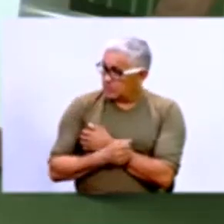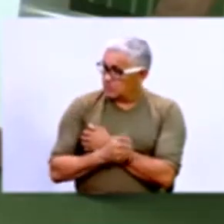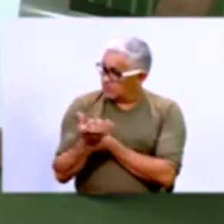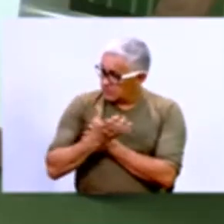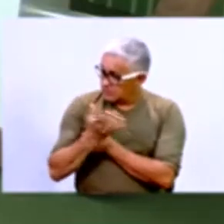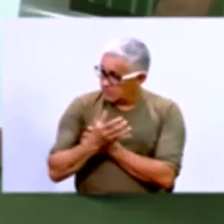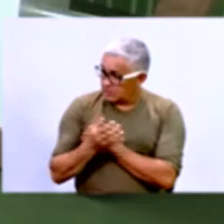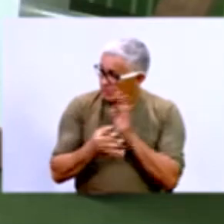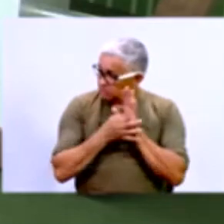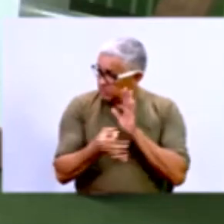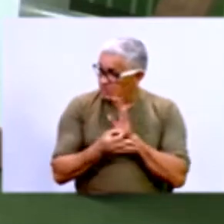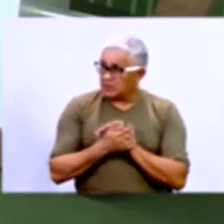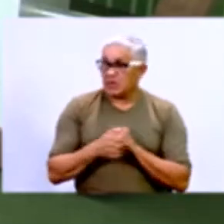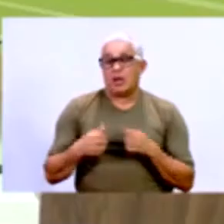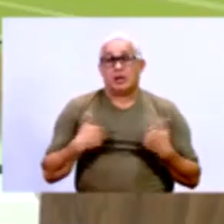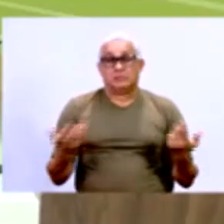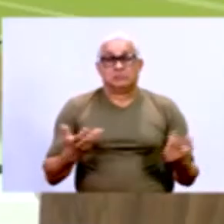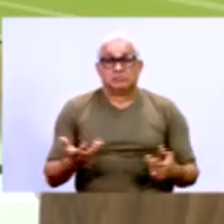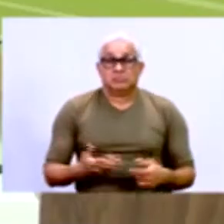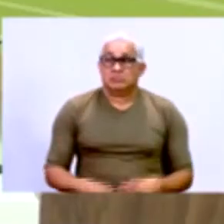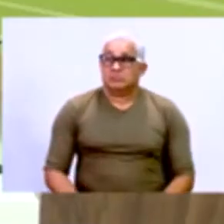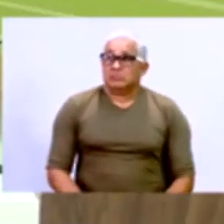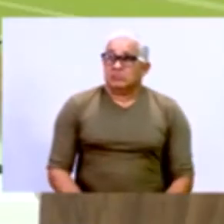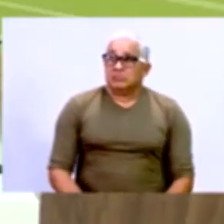alguma coisa? Quero sim, professora Alessandra.